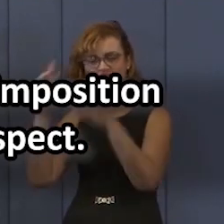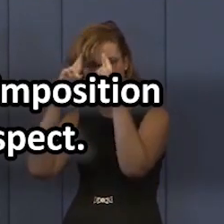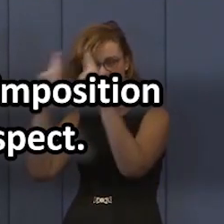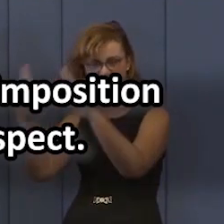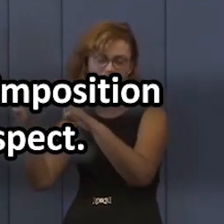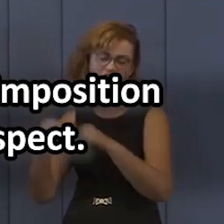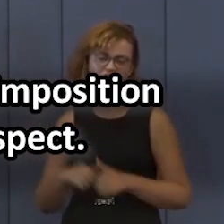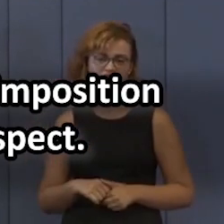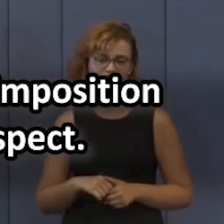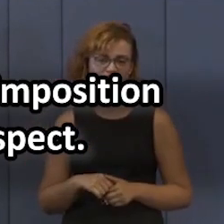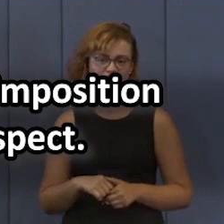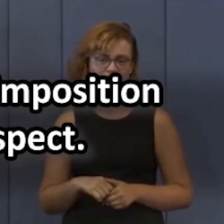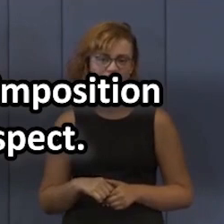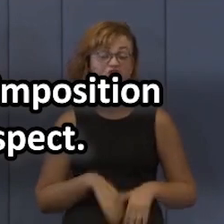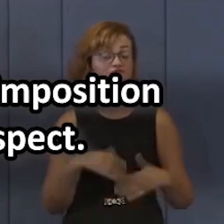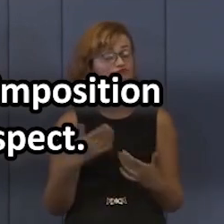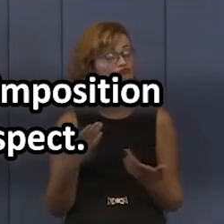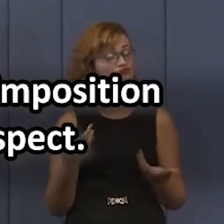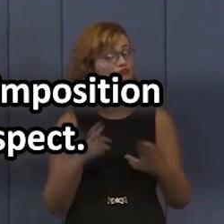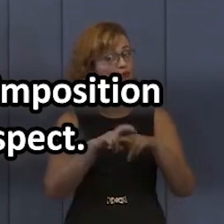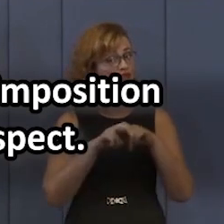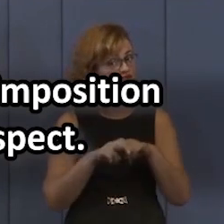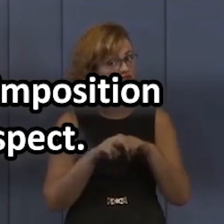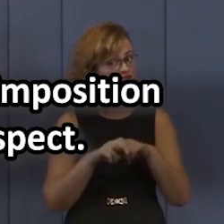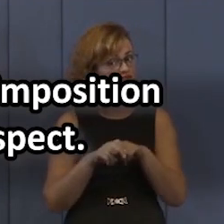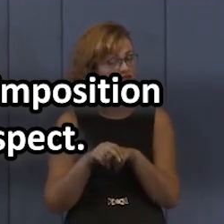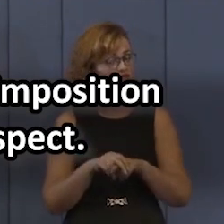versus um universo de autodeterminação, de respeito.